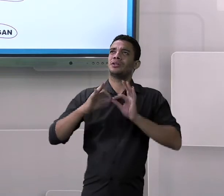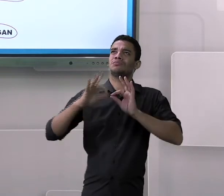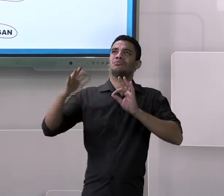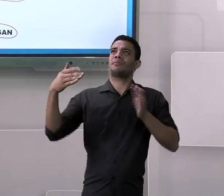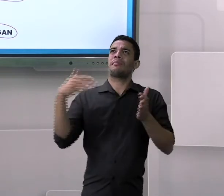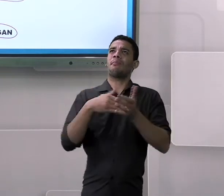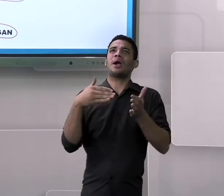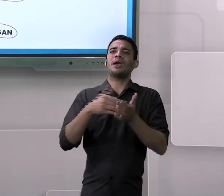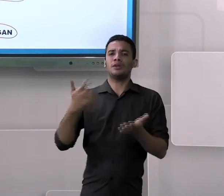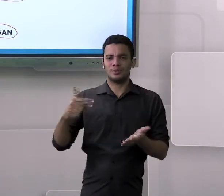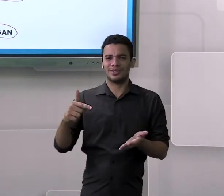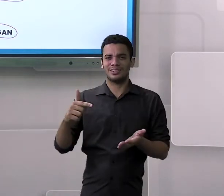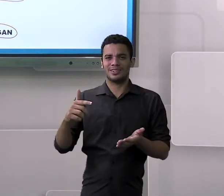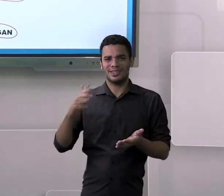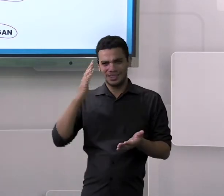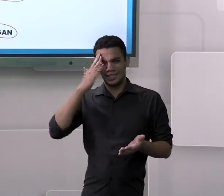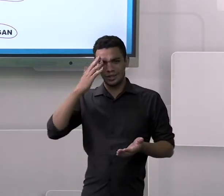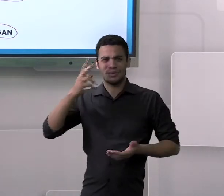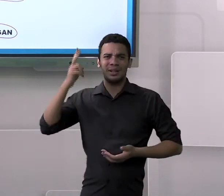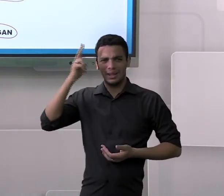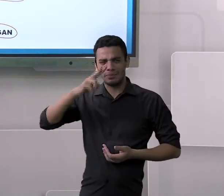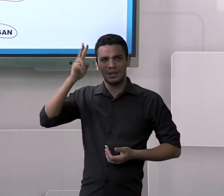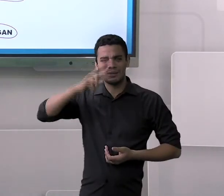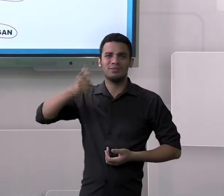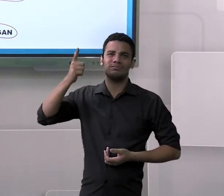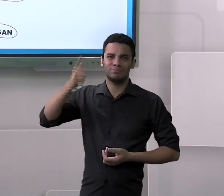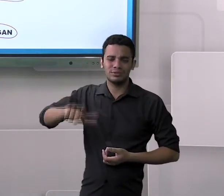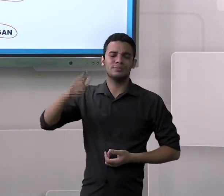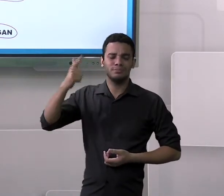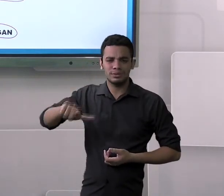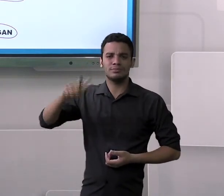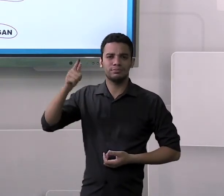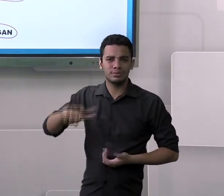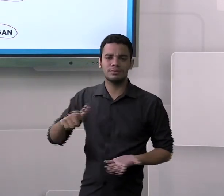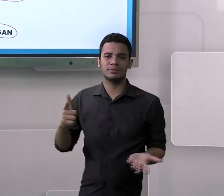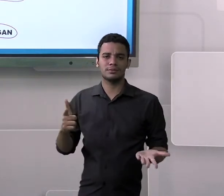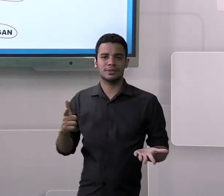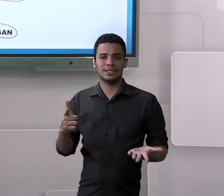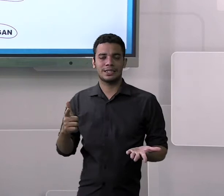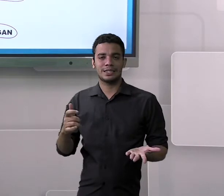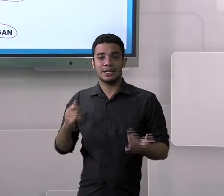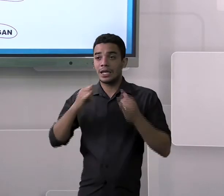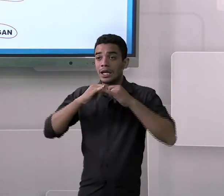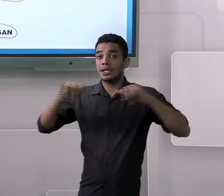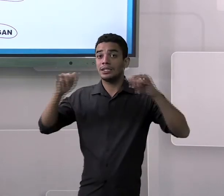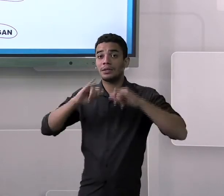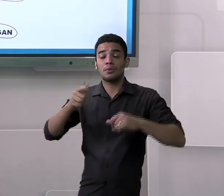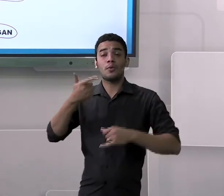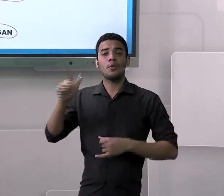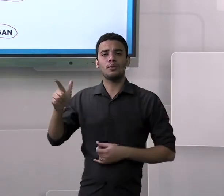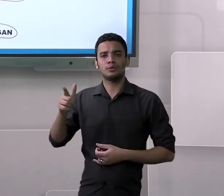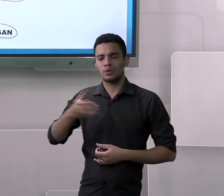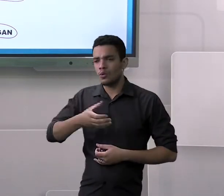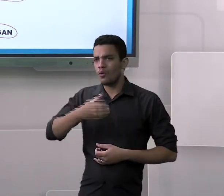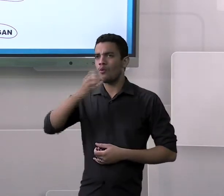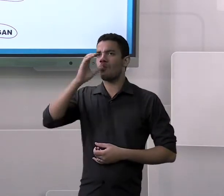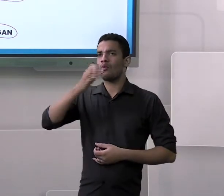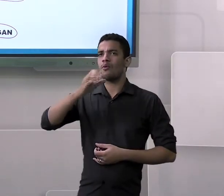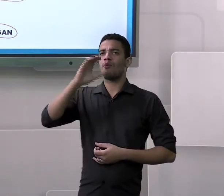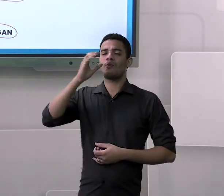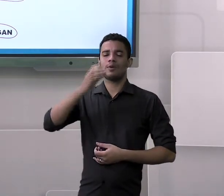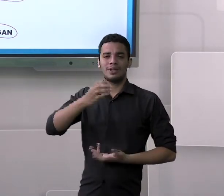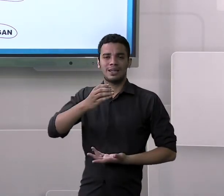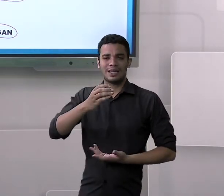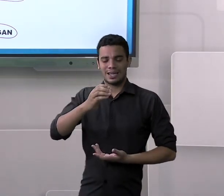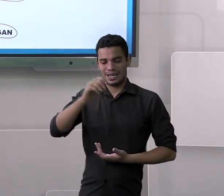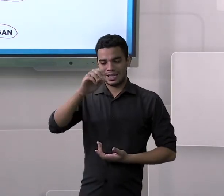propaganda finalzinho, eu acho bem bacana essa propaganda. Red Bull, te dá asas. Eu já lembro toda vez que